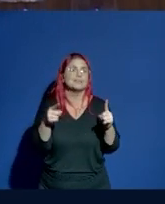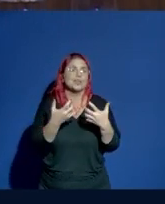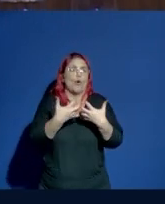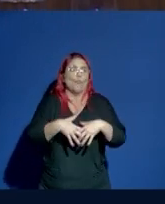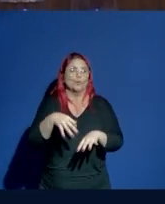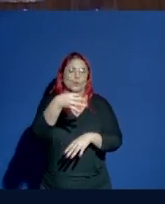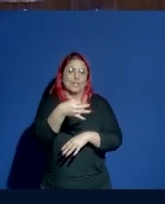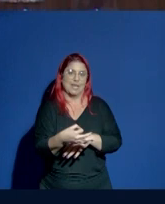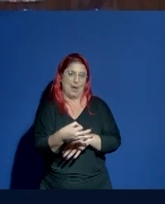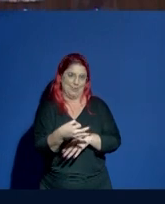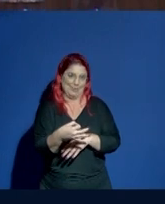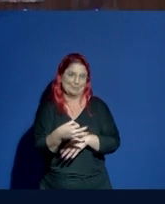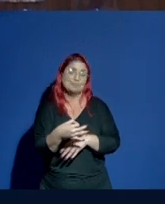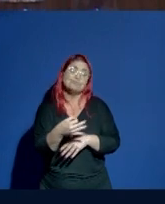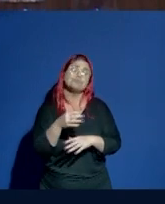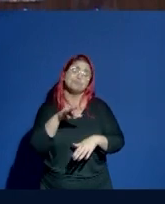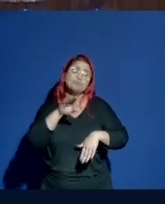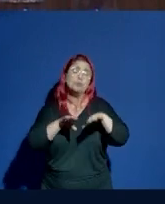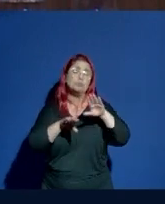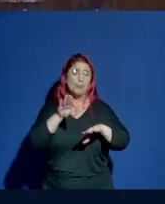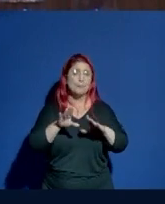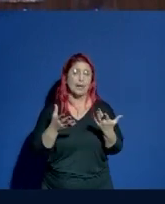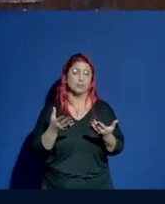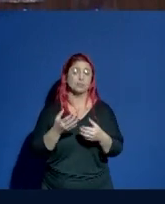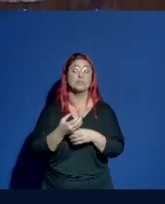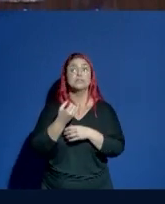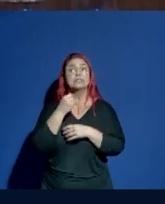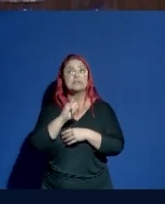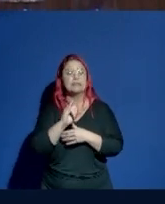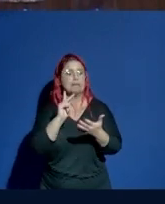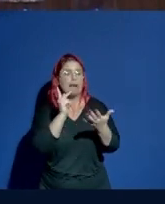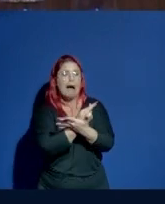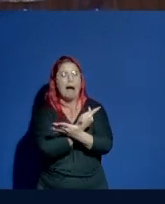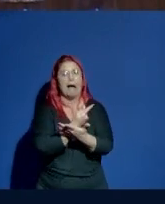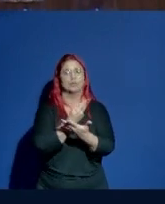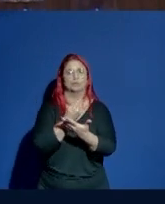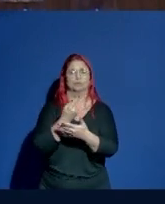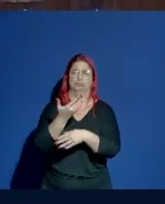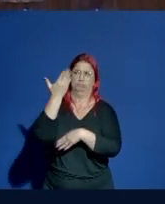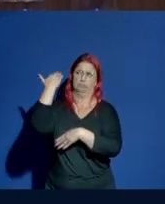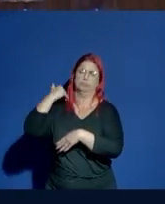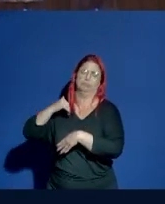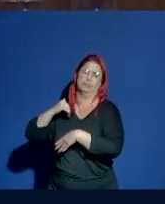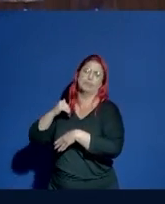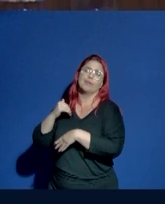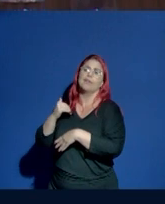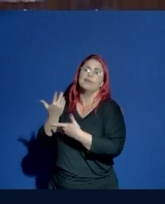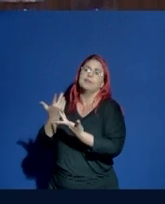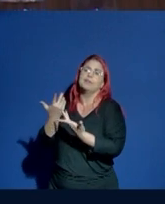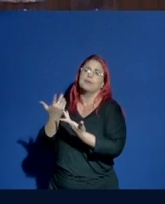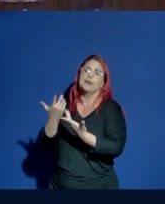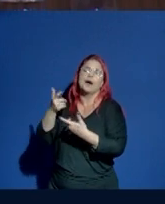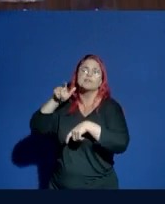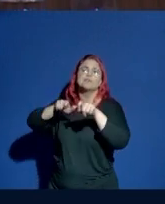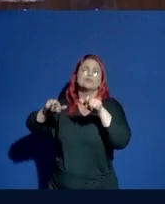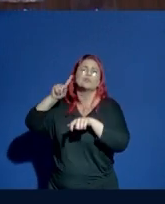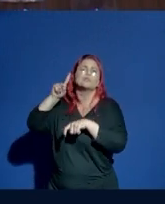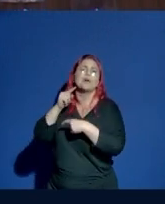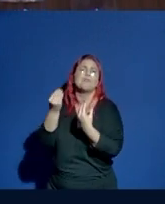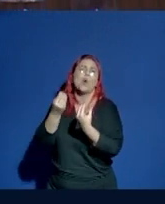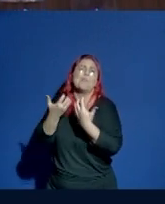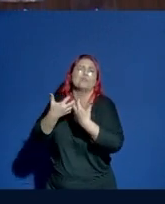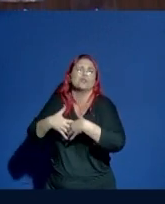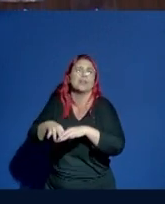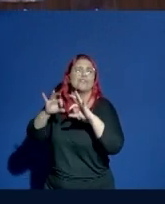Que teria que fazer. Então, se usou muito errado biológicos anos atrás e o produtor chegou